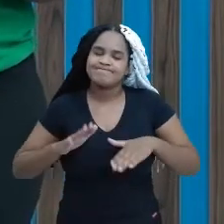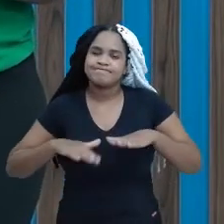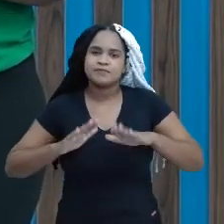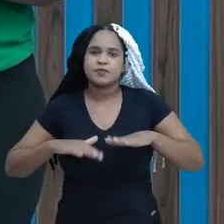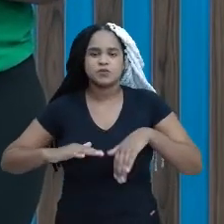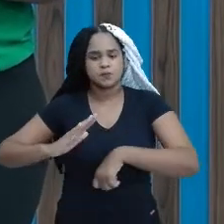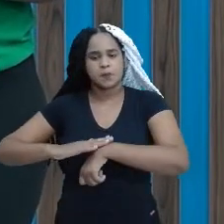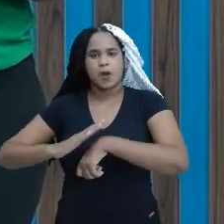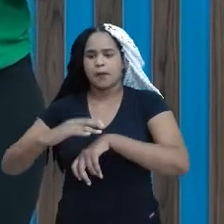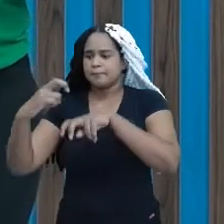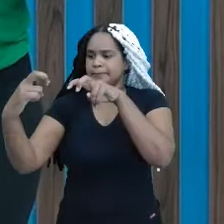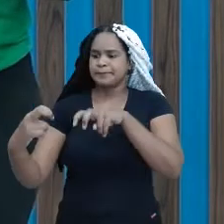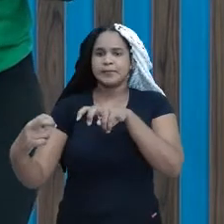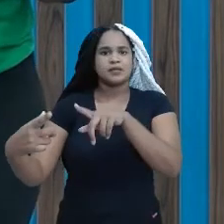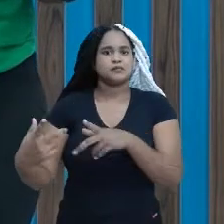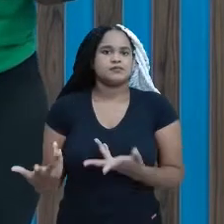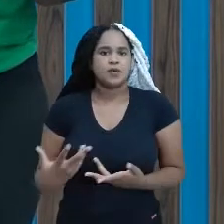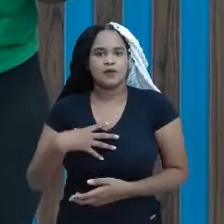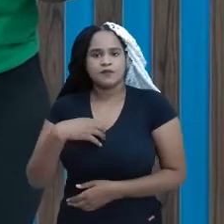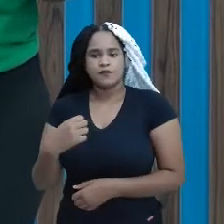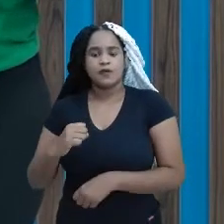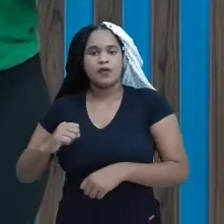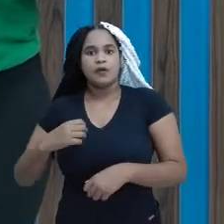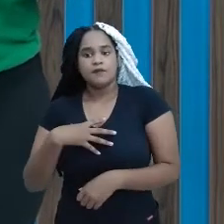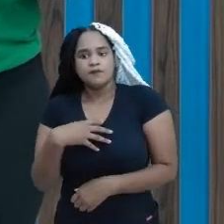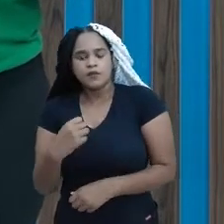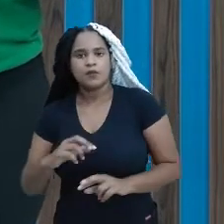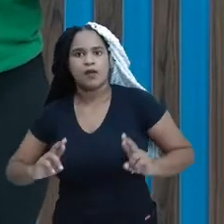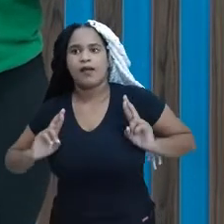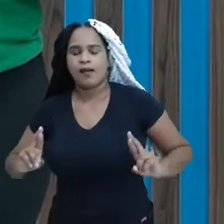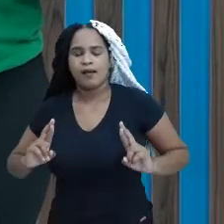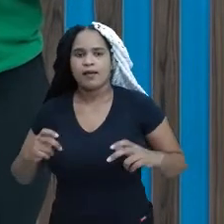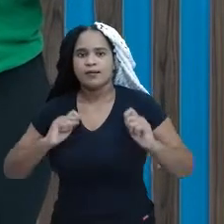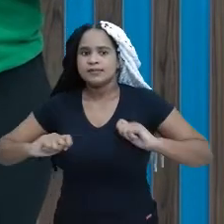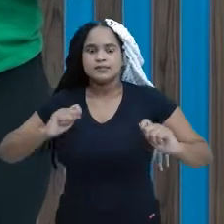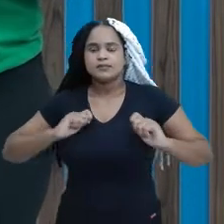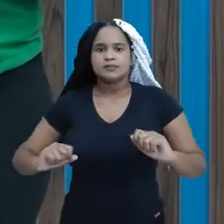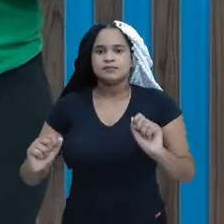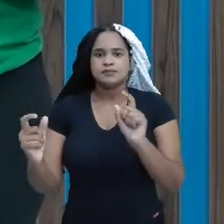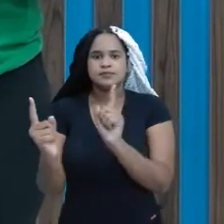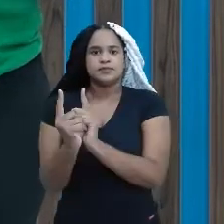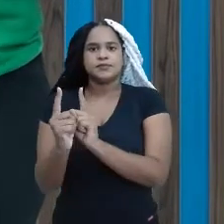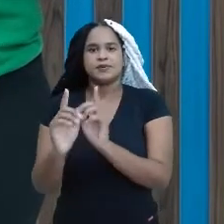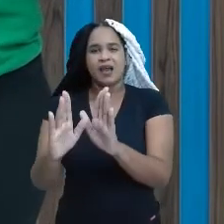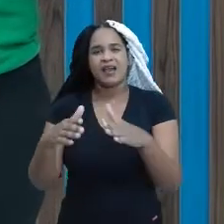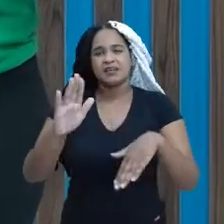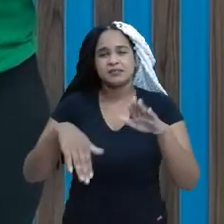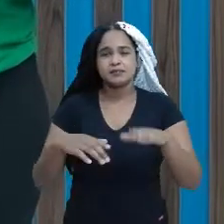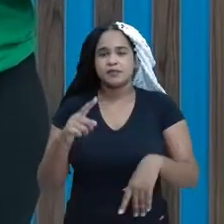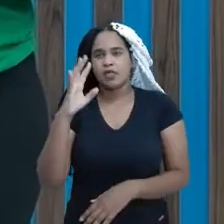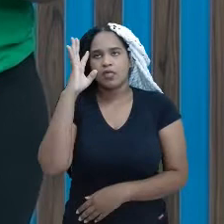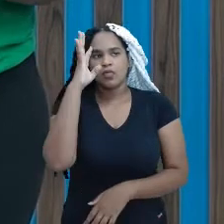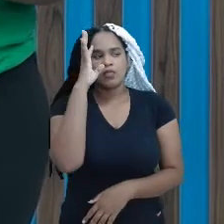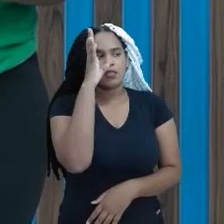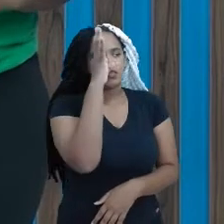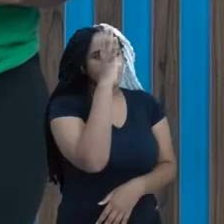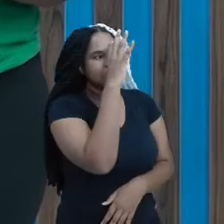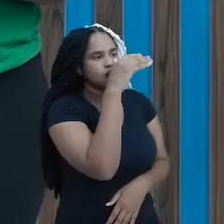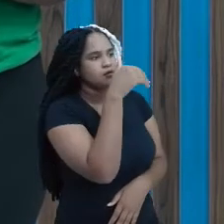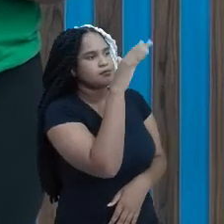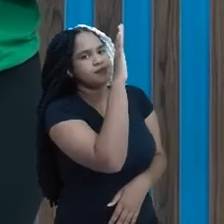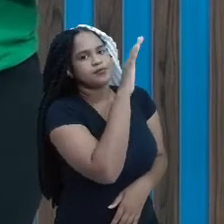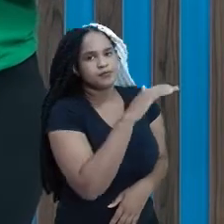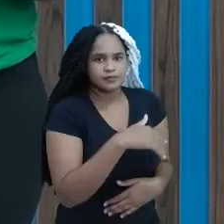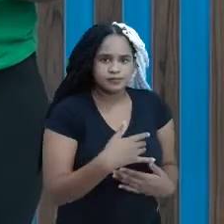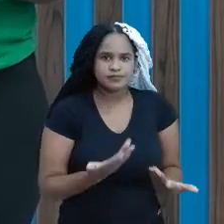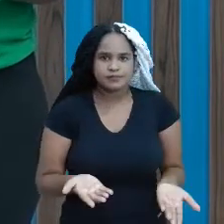esse momento que foi tão aguardado por ele. E você termina se dispersando desse momento tão